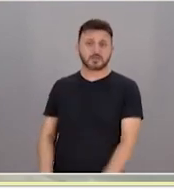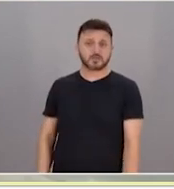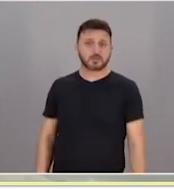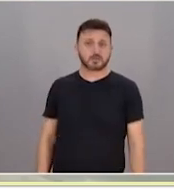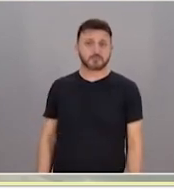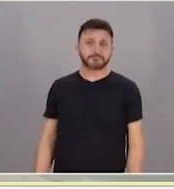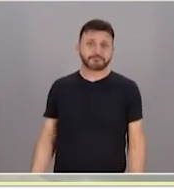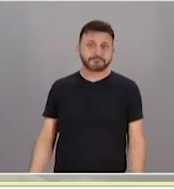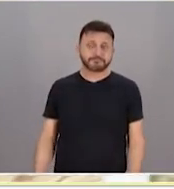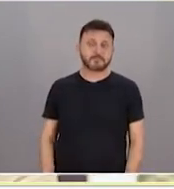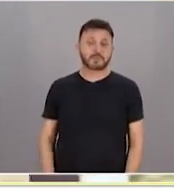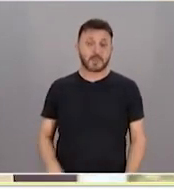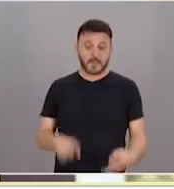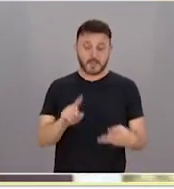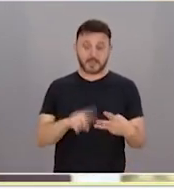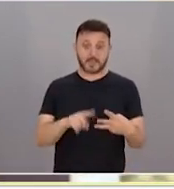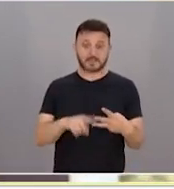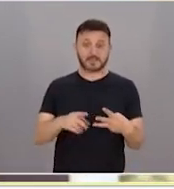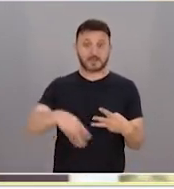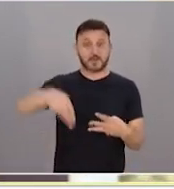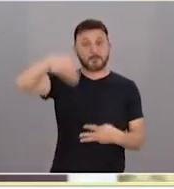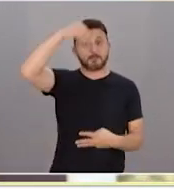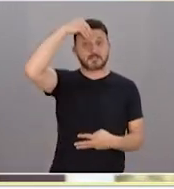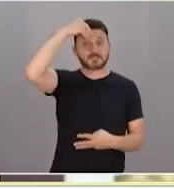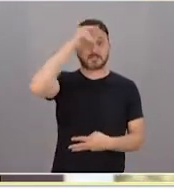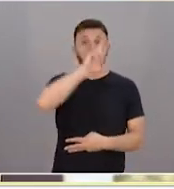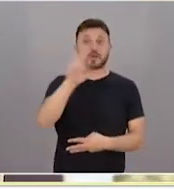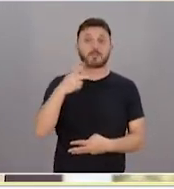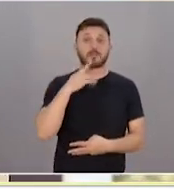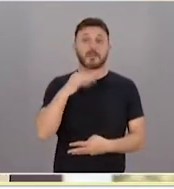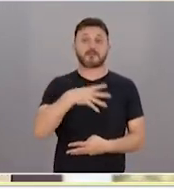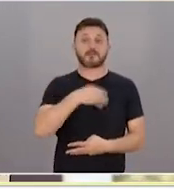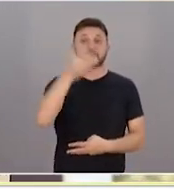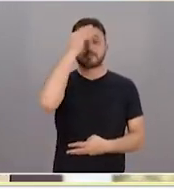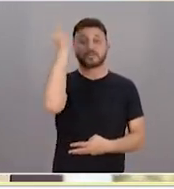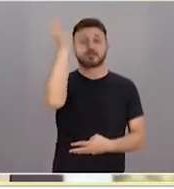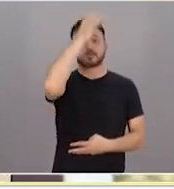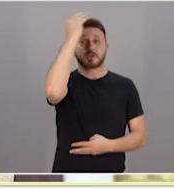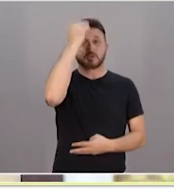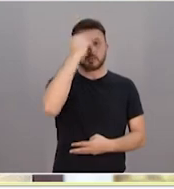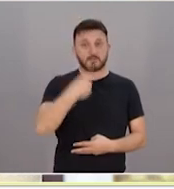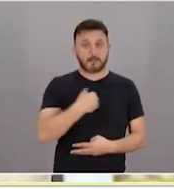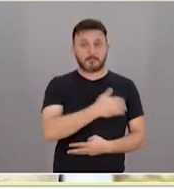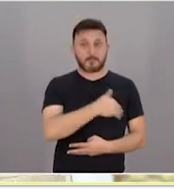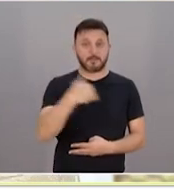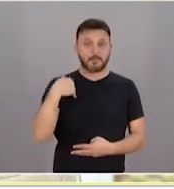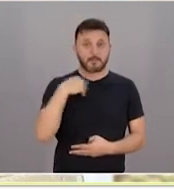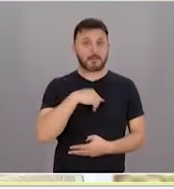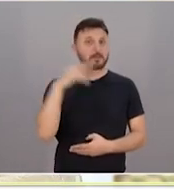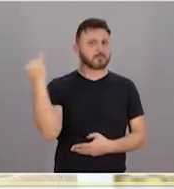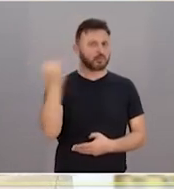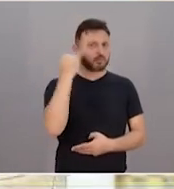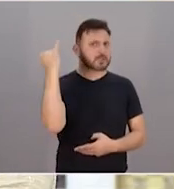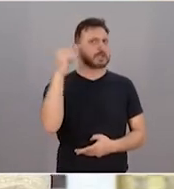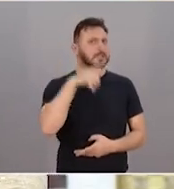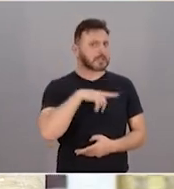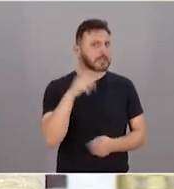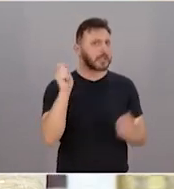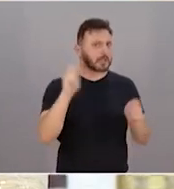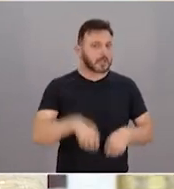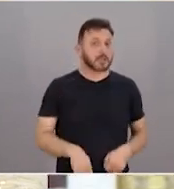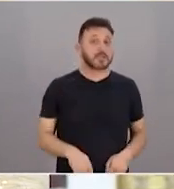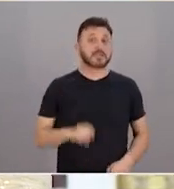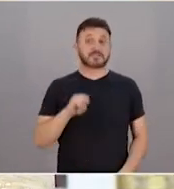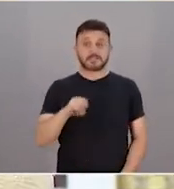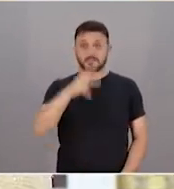Terceiro, batizar em nome do Pai, do Filho e do Espírito Santo. O batismo é muito importante. E diz: quem